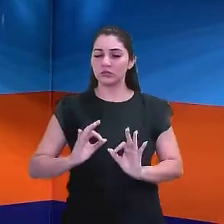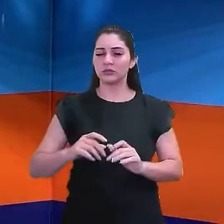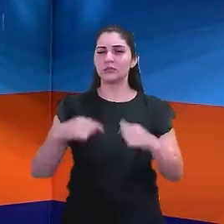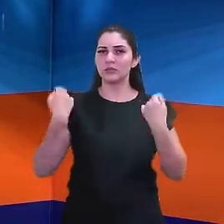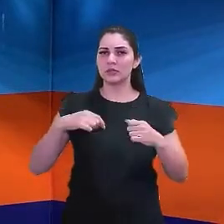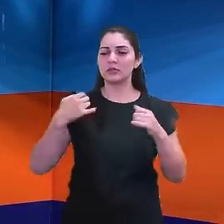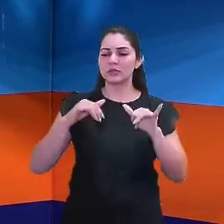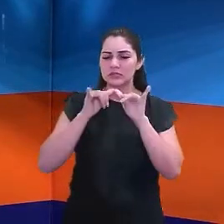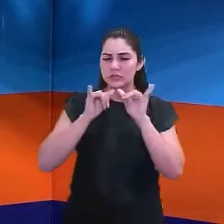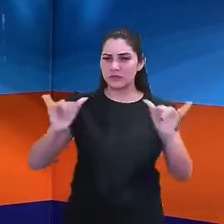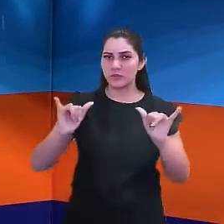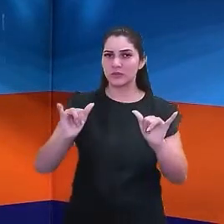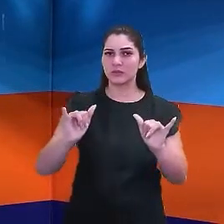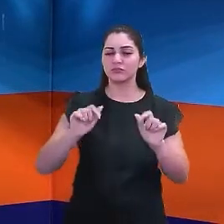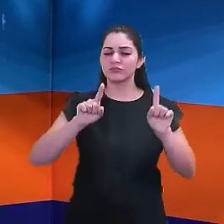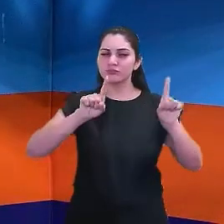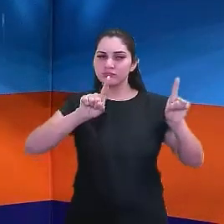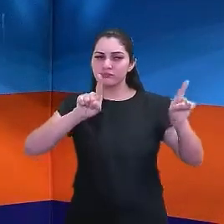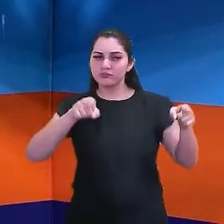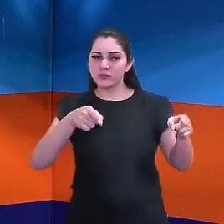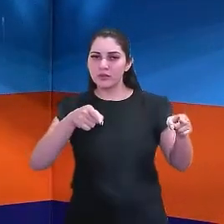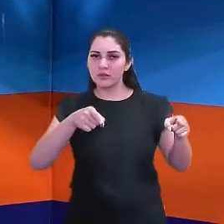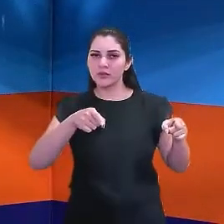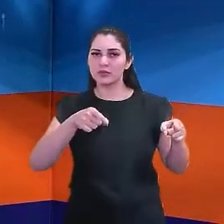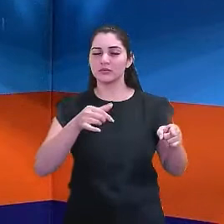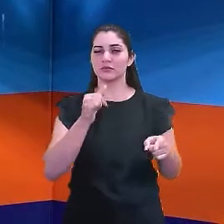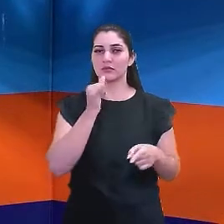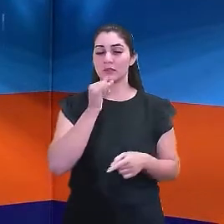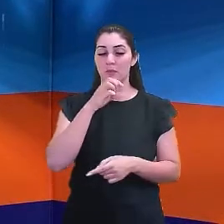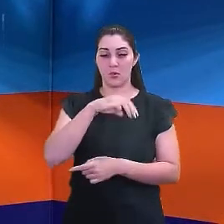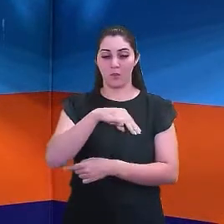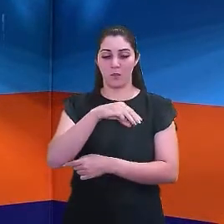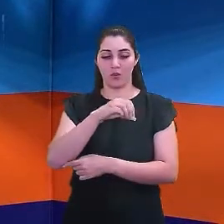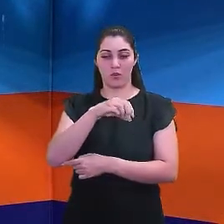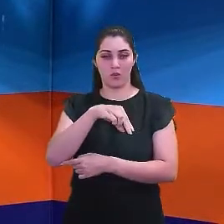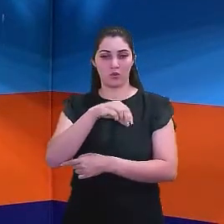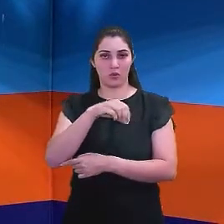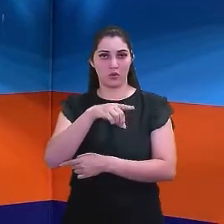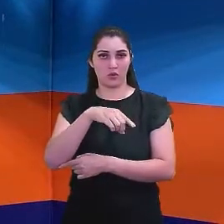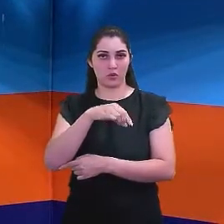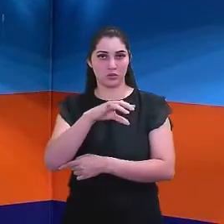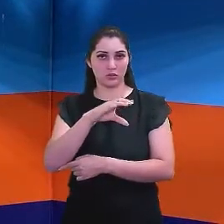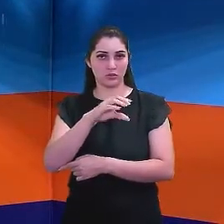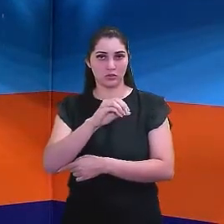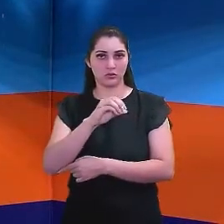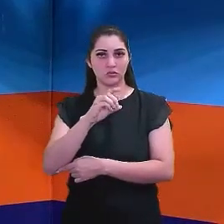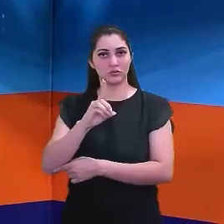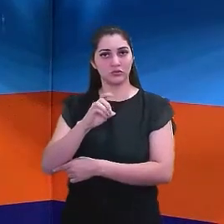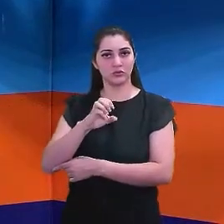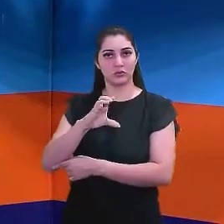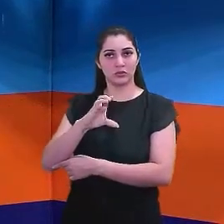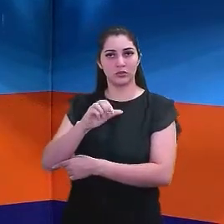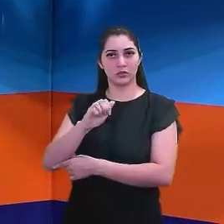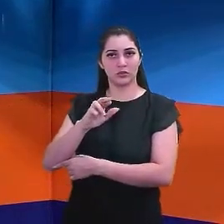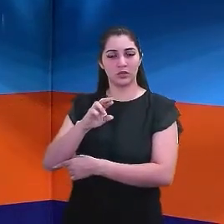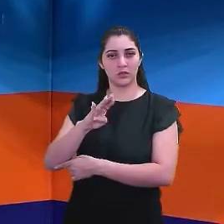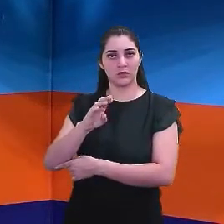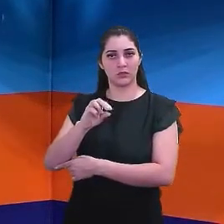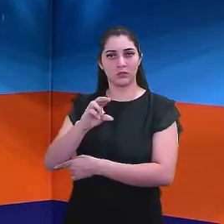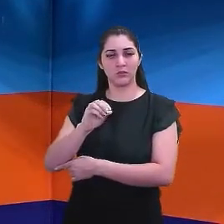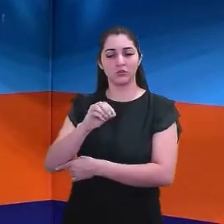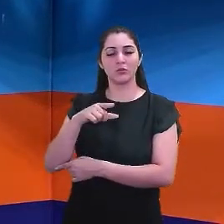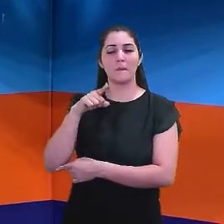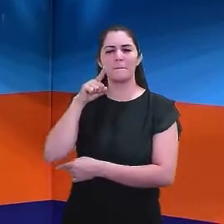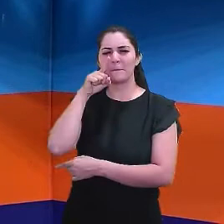aqui abrir um parênteses, ao monóxido de carbono. Por isso que o monóxido de carbono ele é muito perigoso e pode levar a pessoa a ter um fenômeno que a gente já falou em